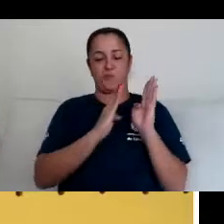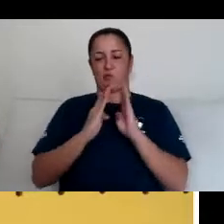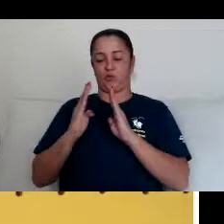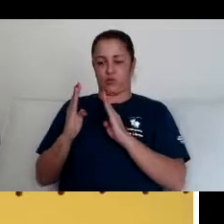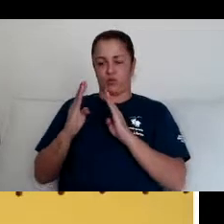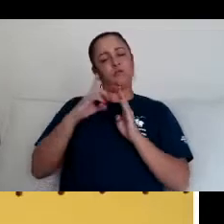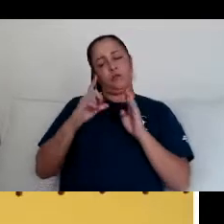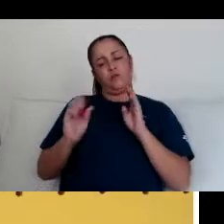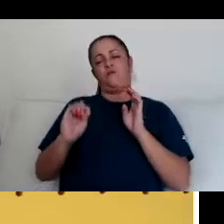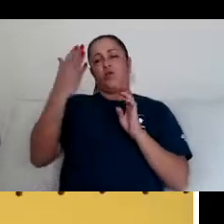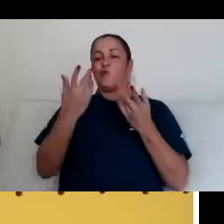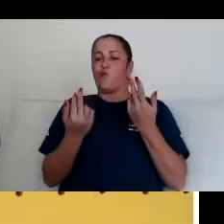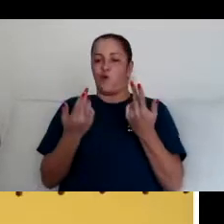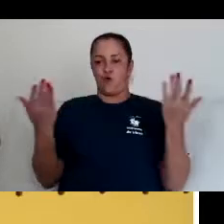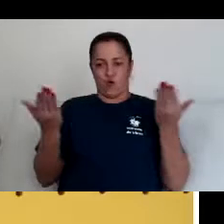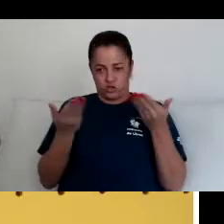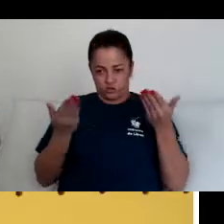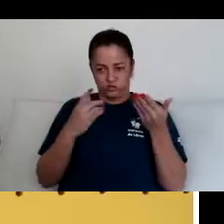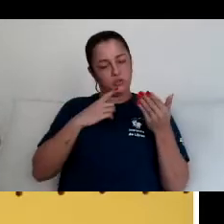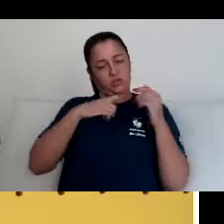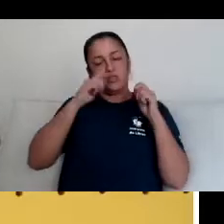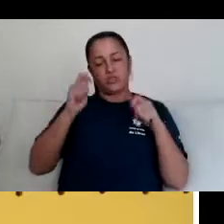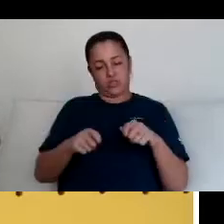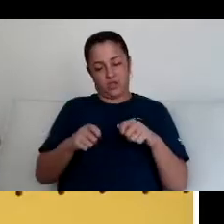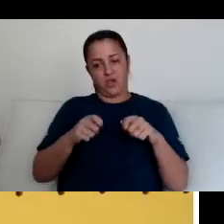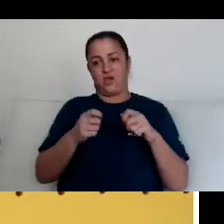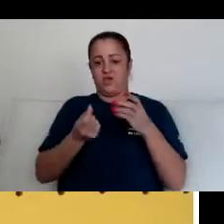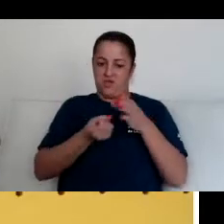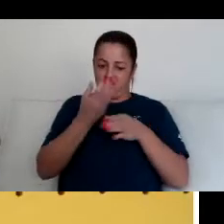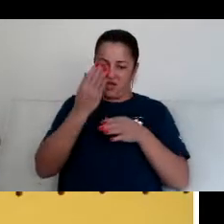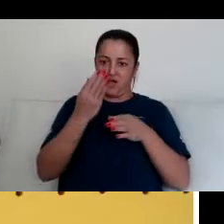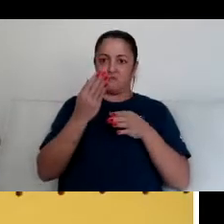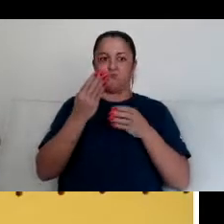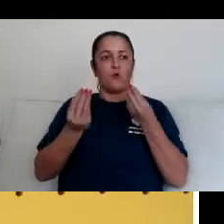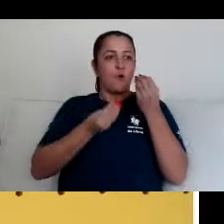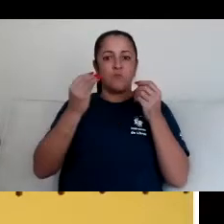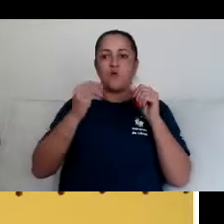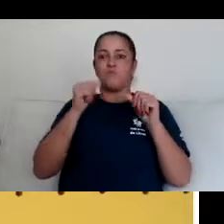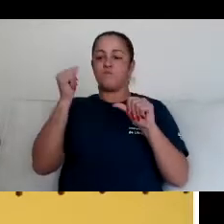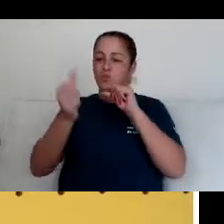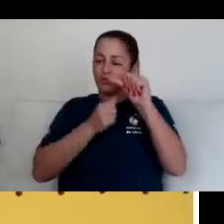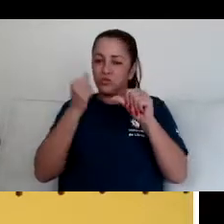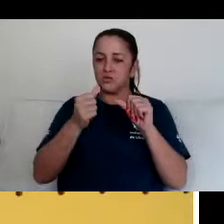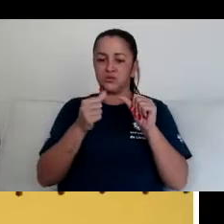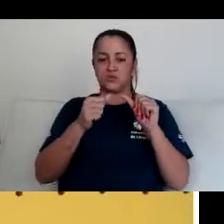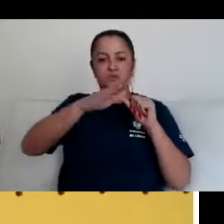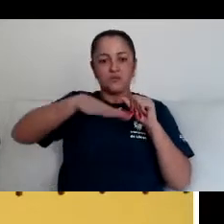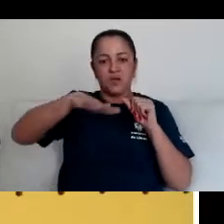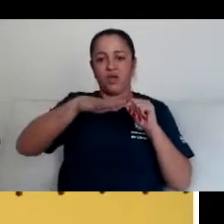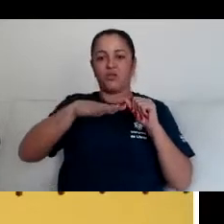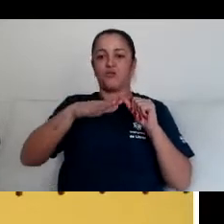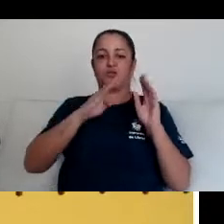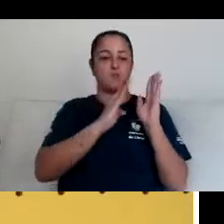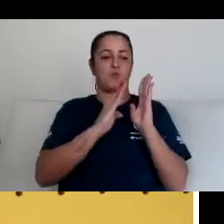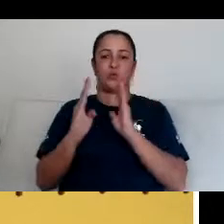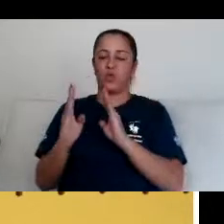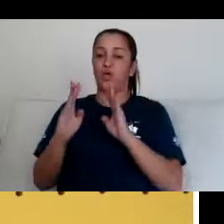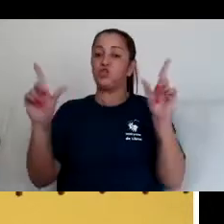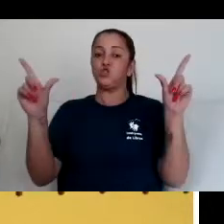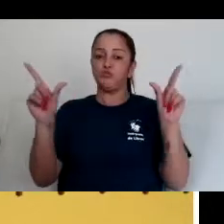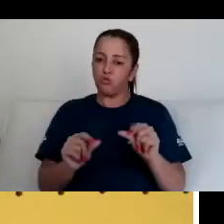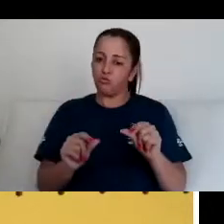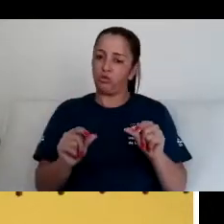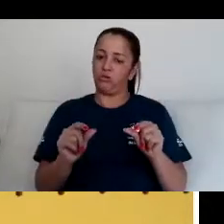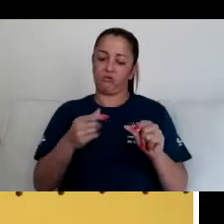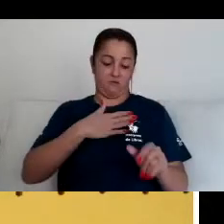de hoje, pode plantar uma semente de mudança no terreno da biblioteconomia e colher a diminuição do racismo dentro e fora das